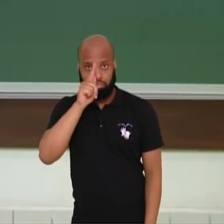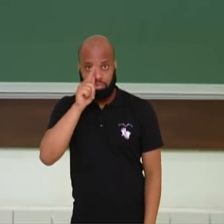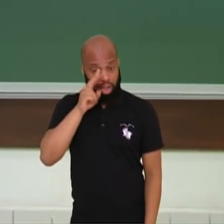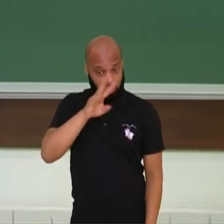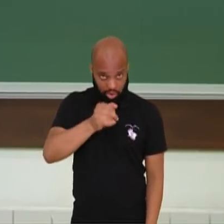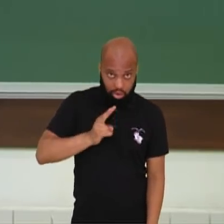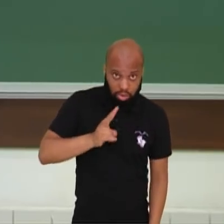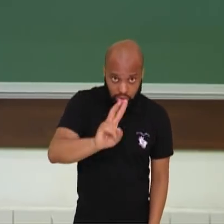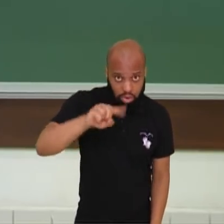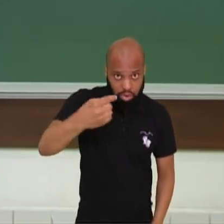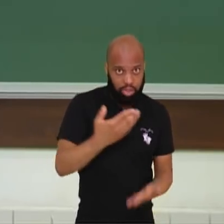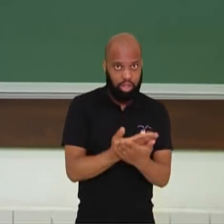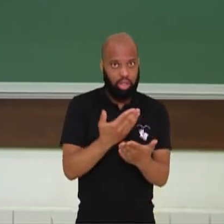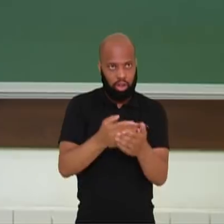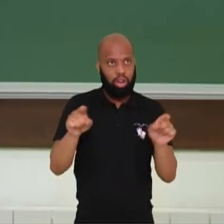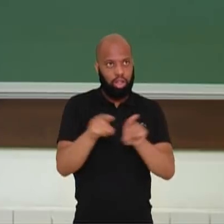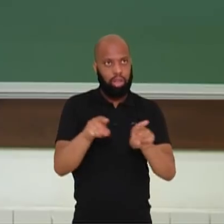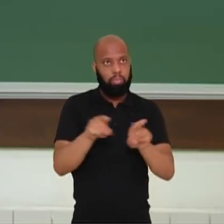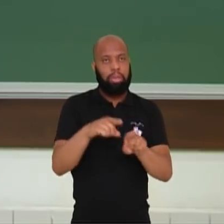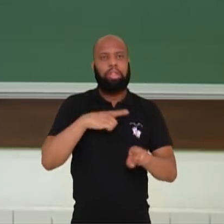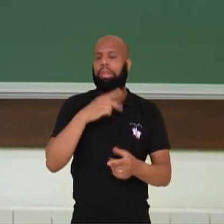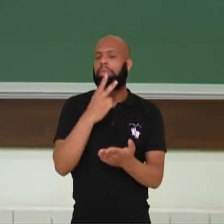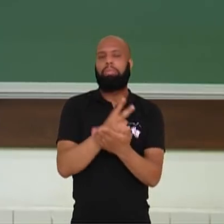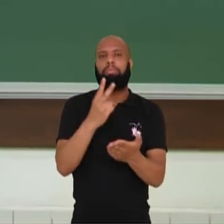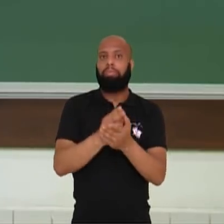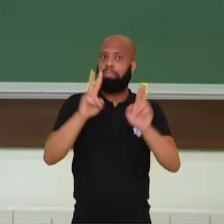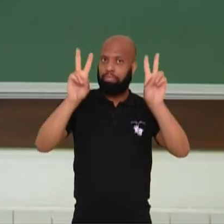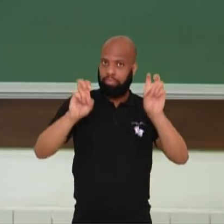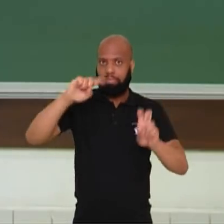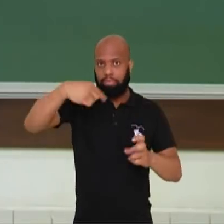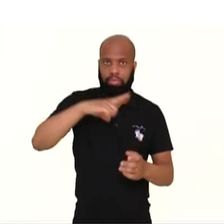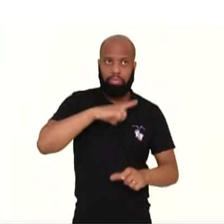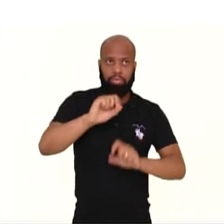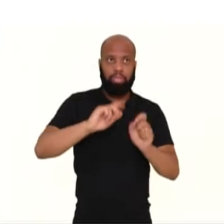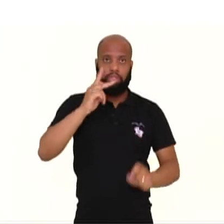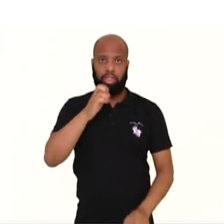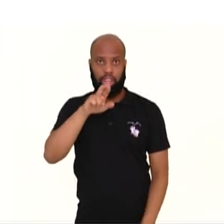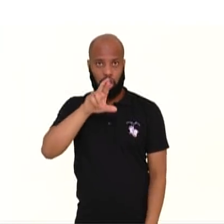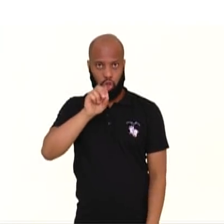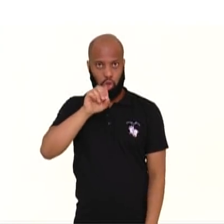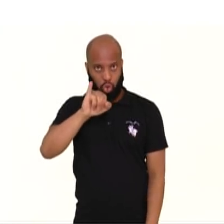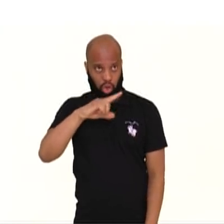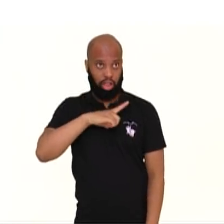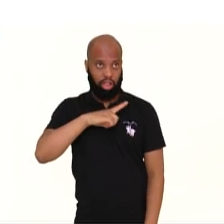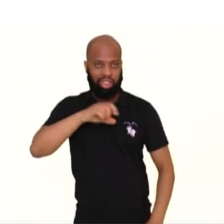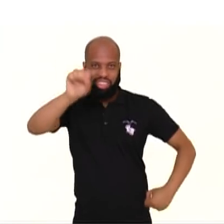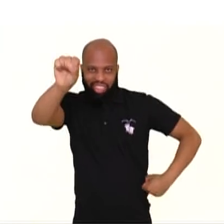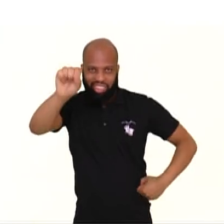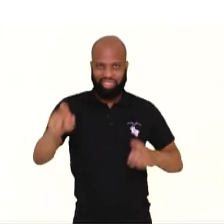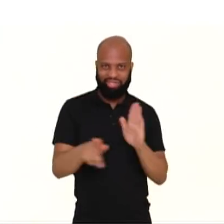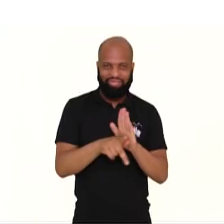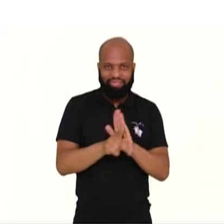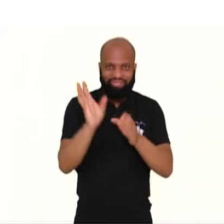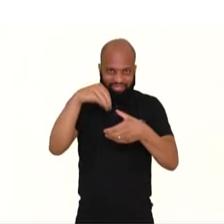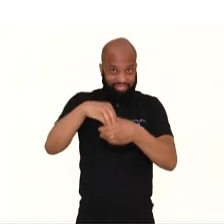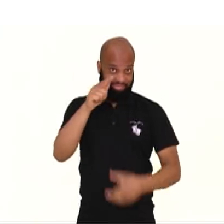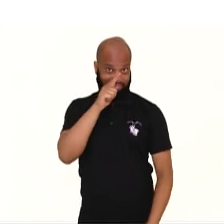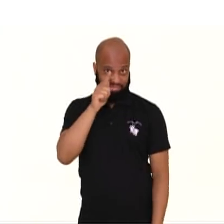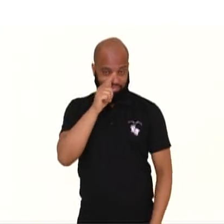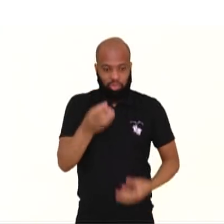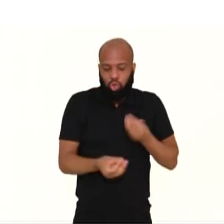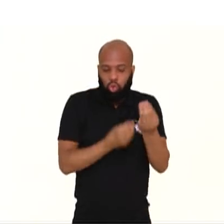nas próximas aulas também com esse tema. Nas próximas aulas vamos estudar em particular a figura do herói